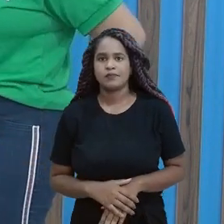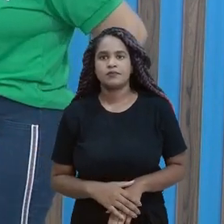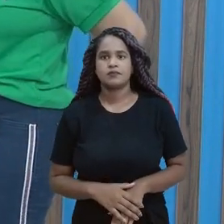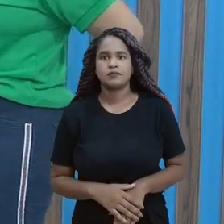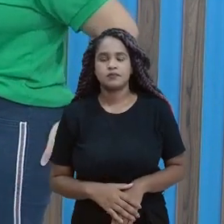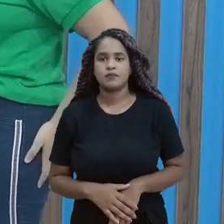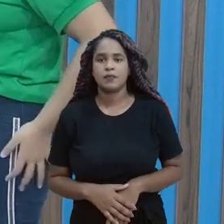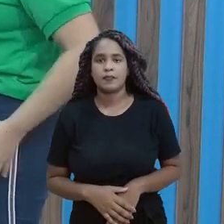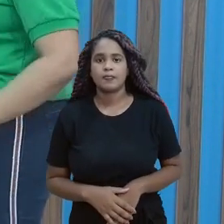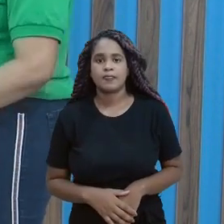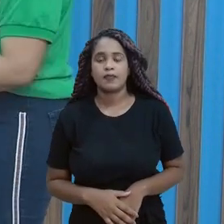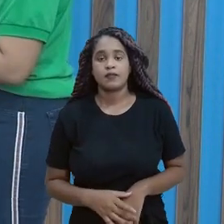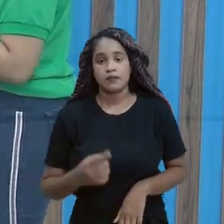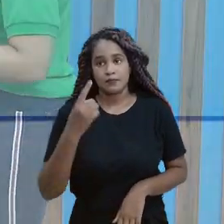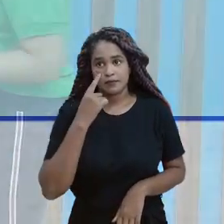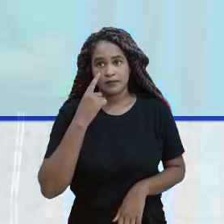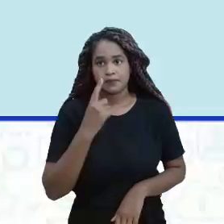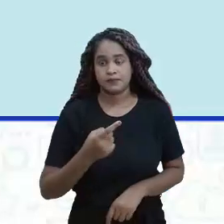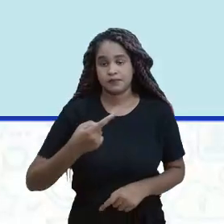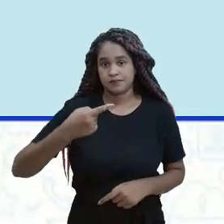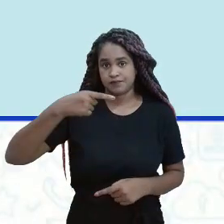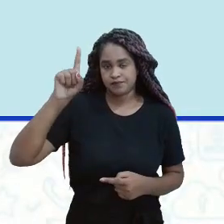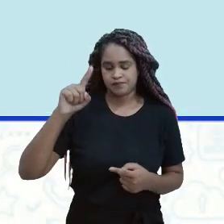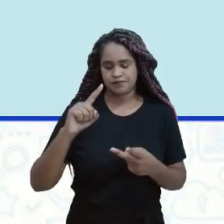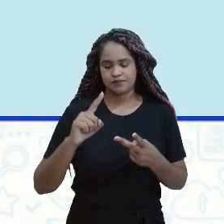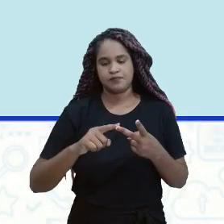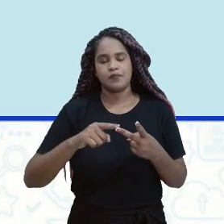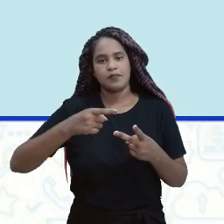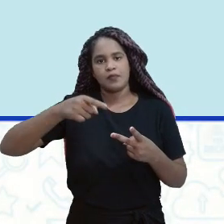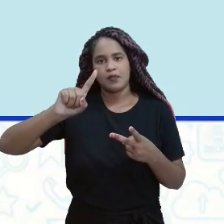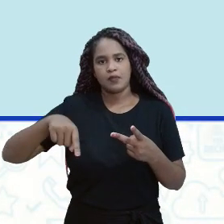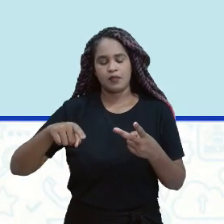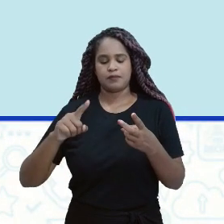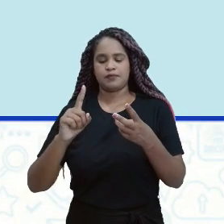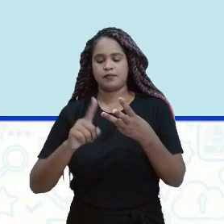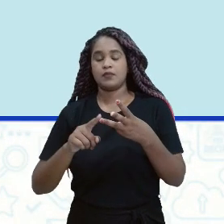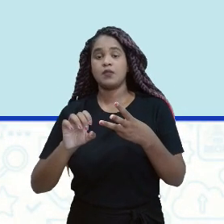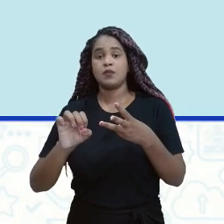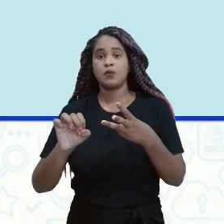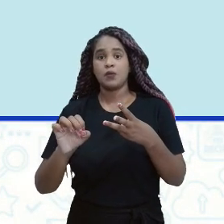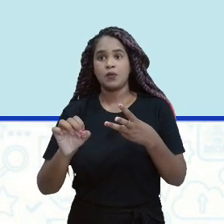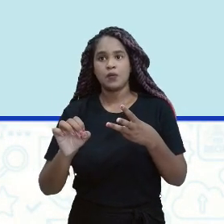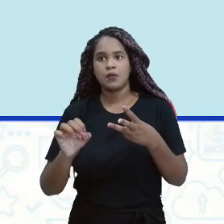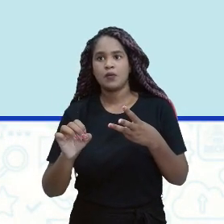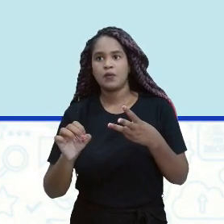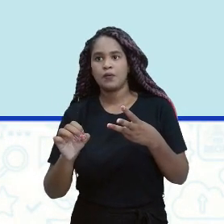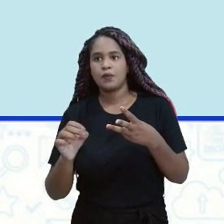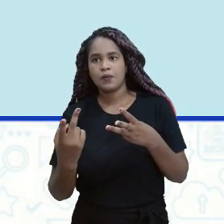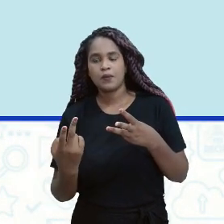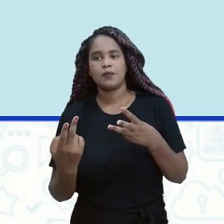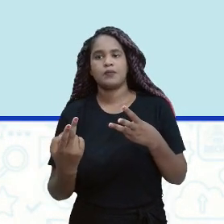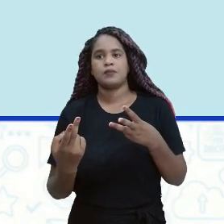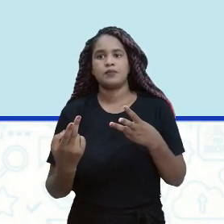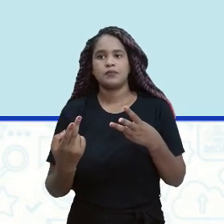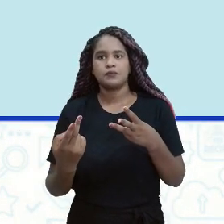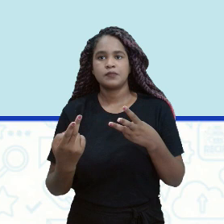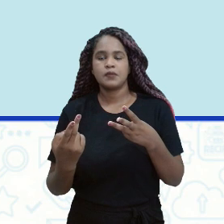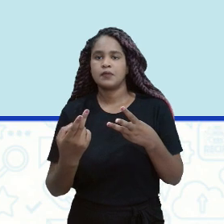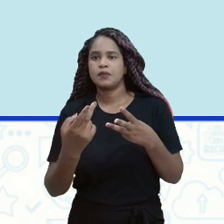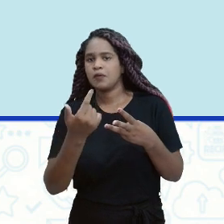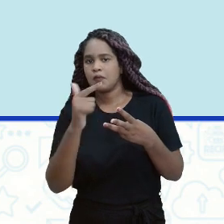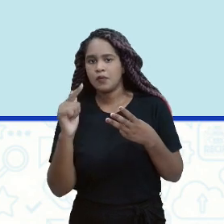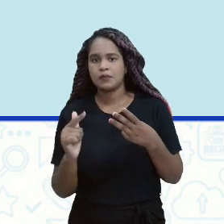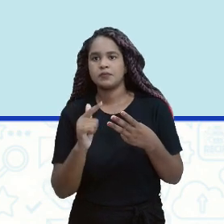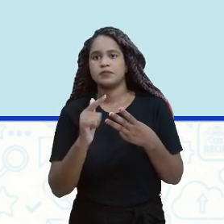Não se usa acento gráfico, agudo ou circunflexo em palavras paroxítonas para diferenciá-las de outras